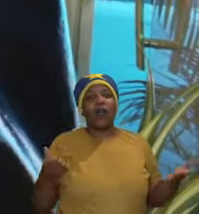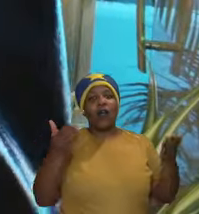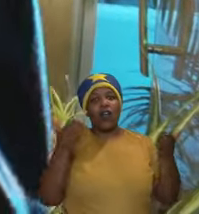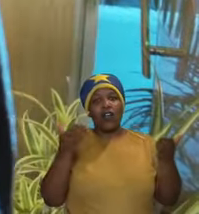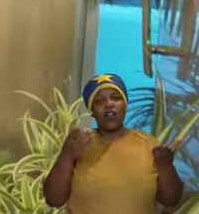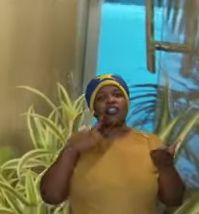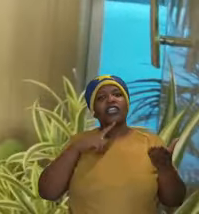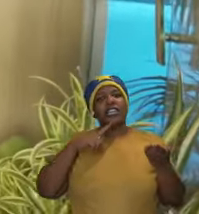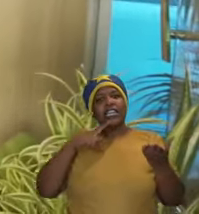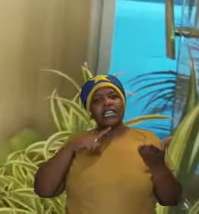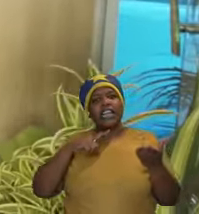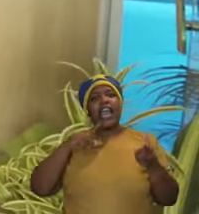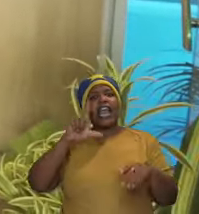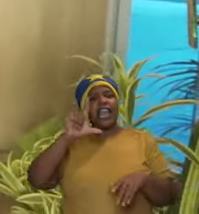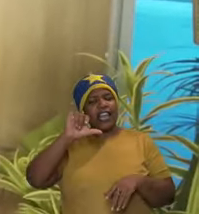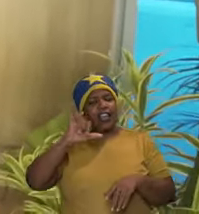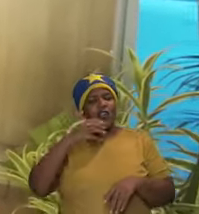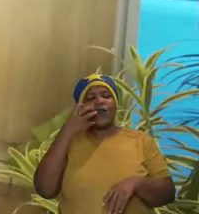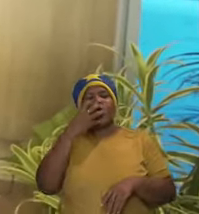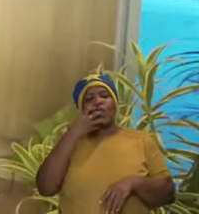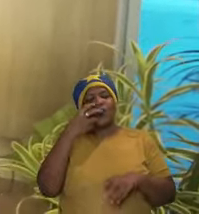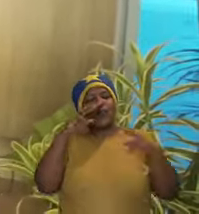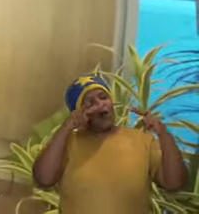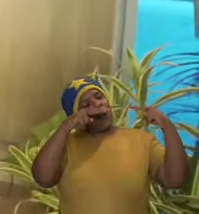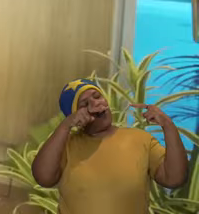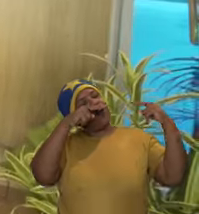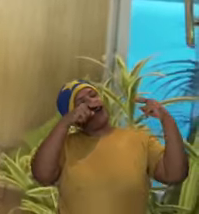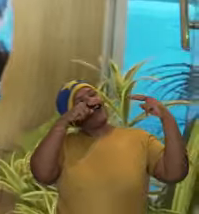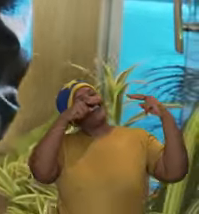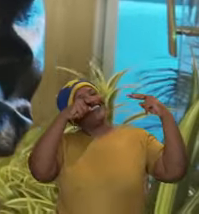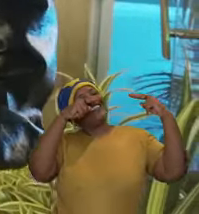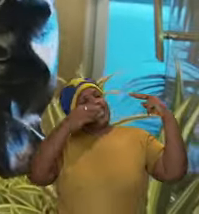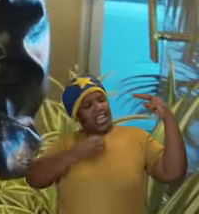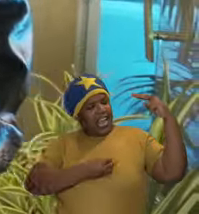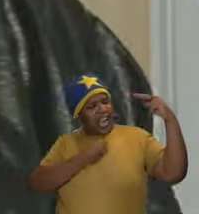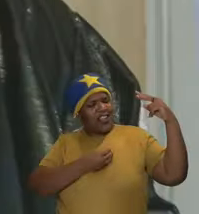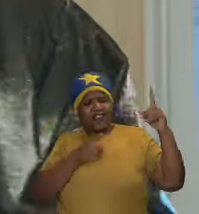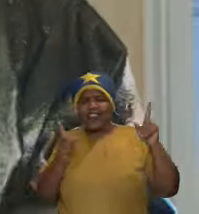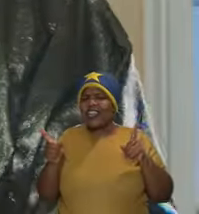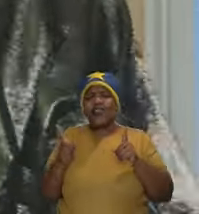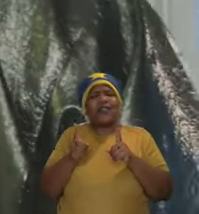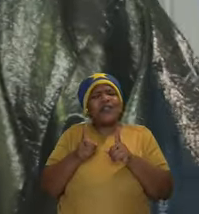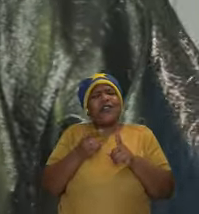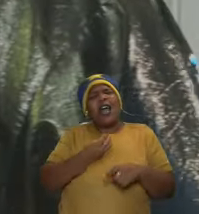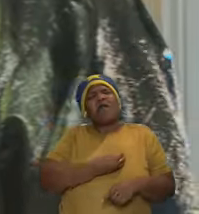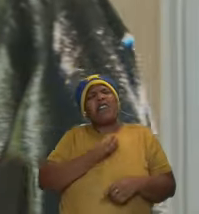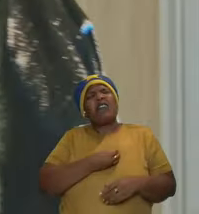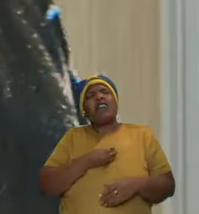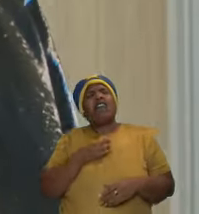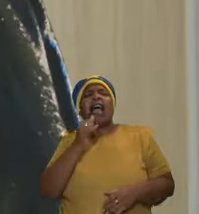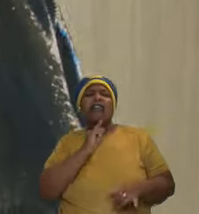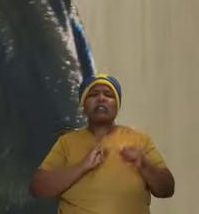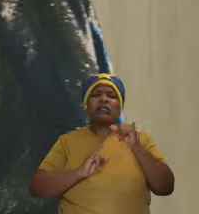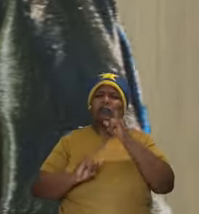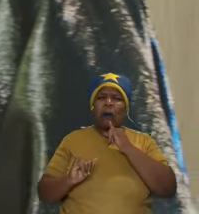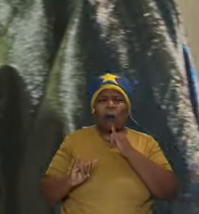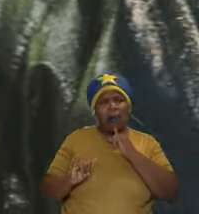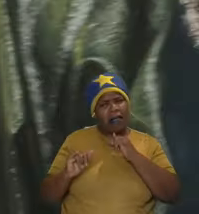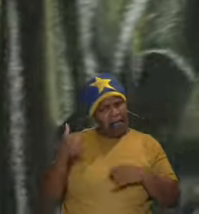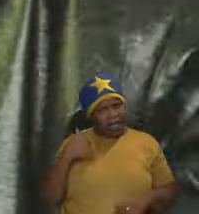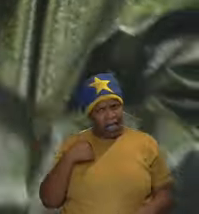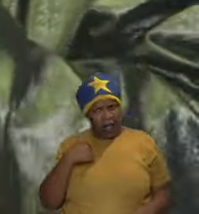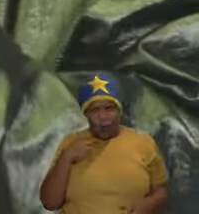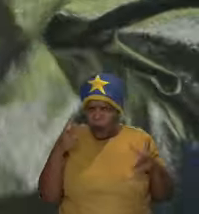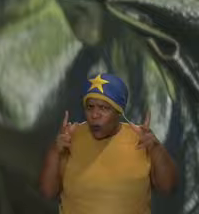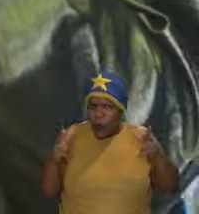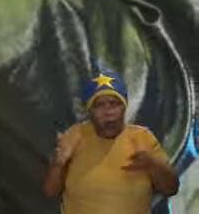Replay na live, olhos nos olhos. A vida é curta pra viver em vão. Não me sinto